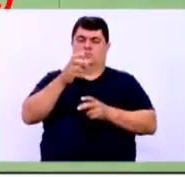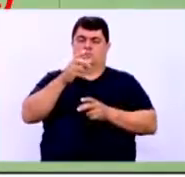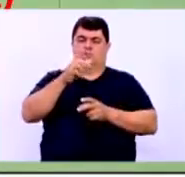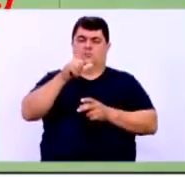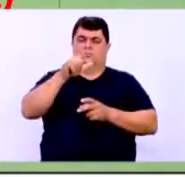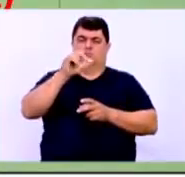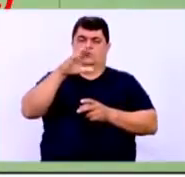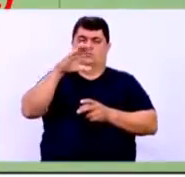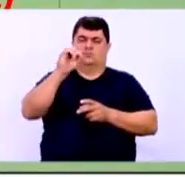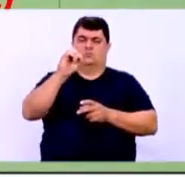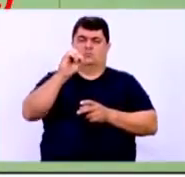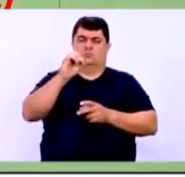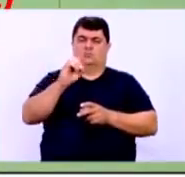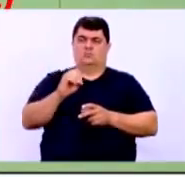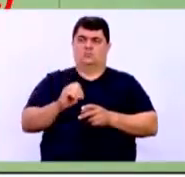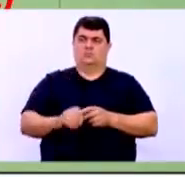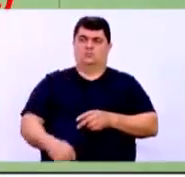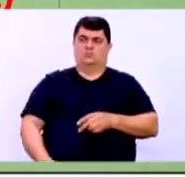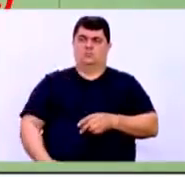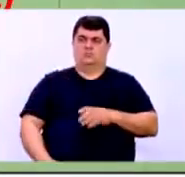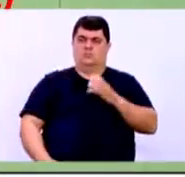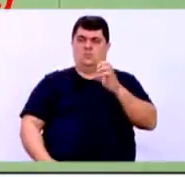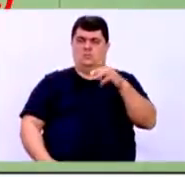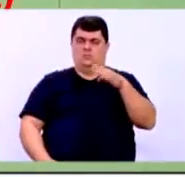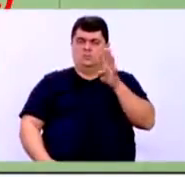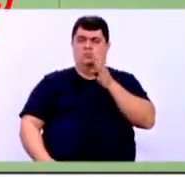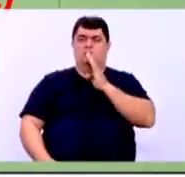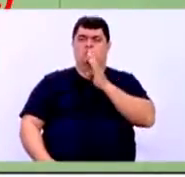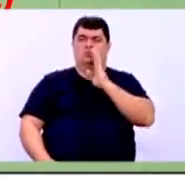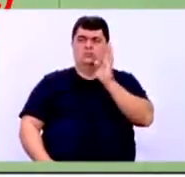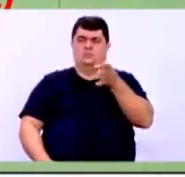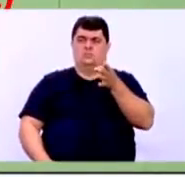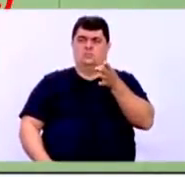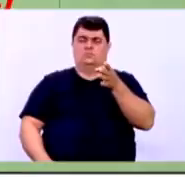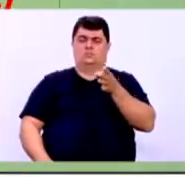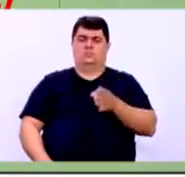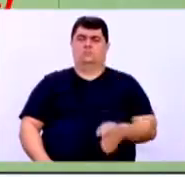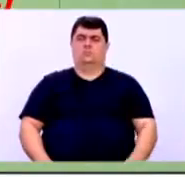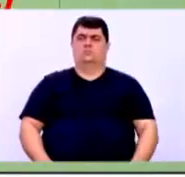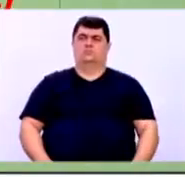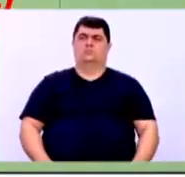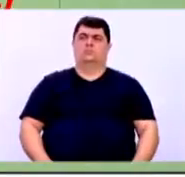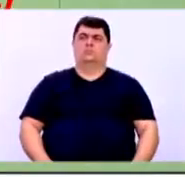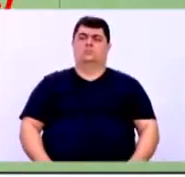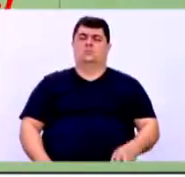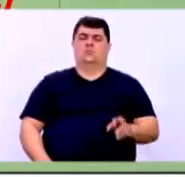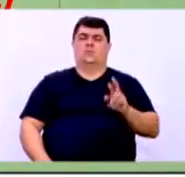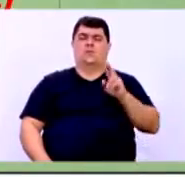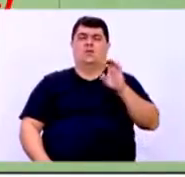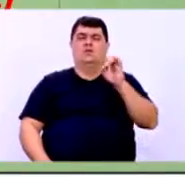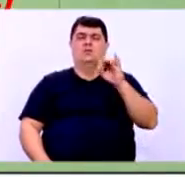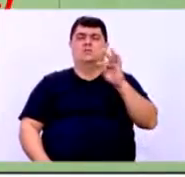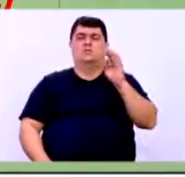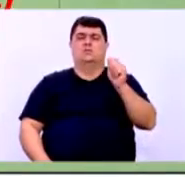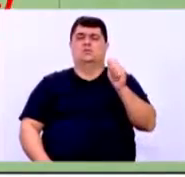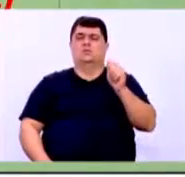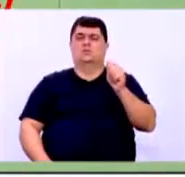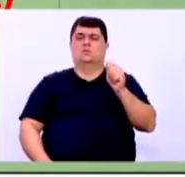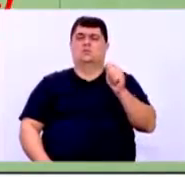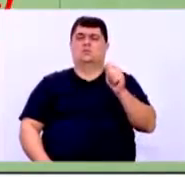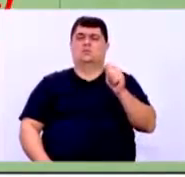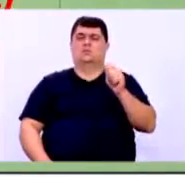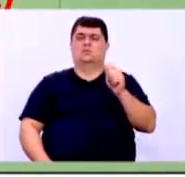bruto. O CMV você já sabe. Qual é o CMV? Está aqui. Professor, e a receita? A receita é só